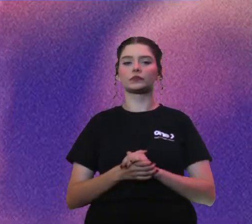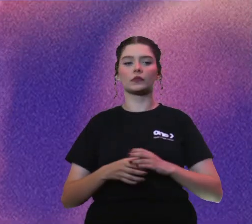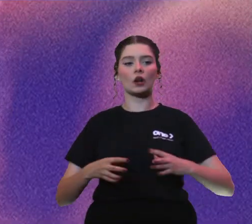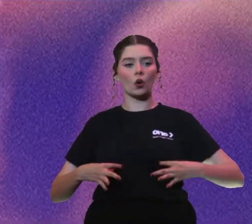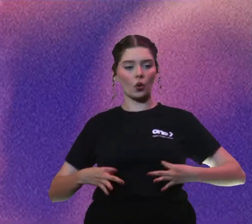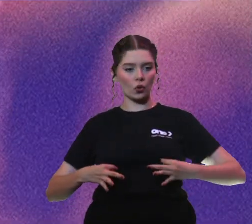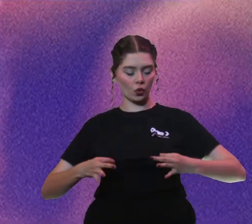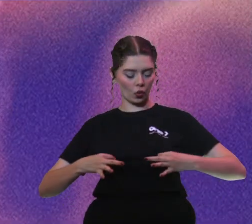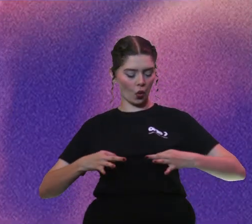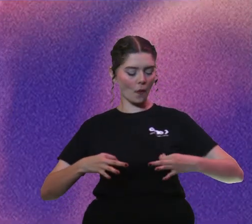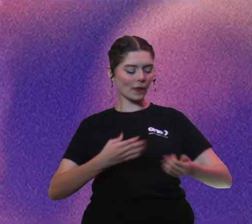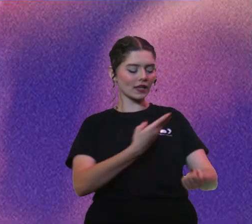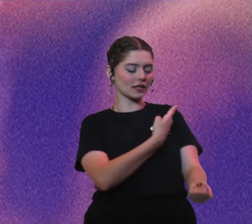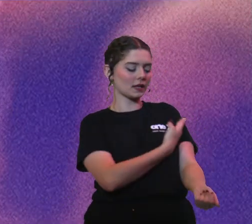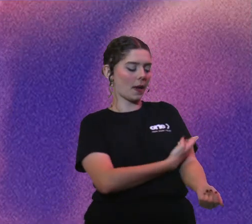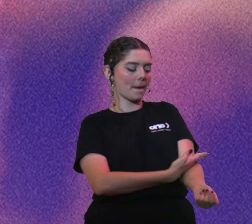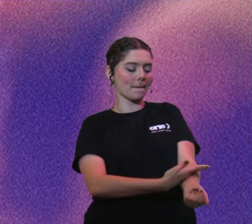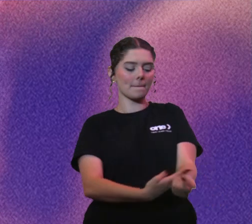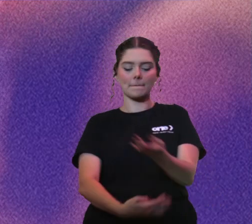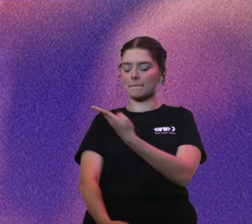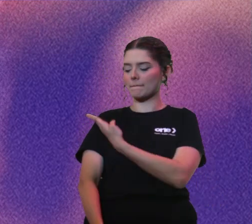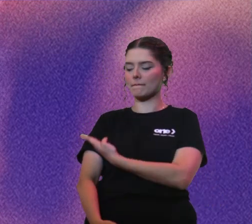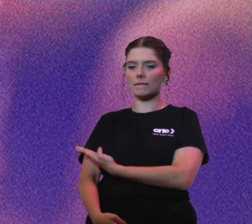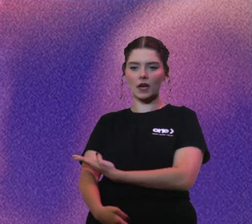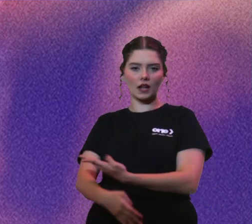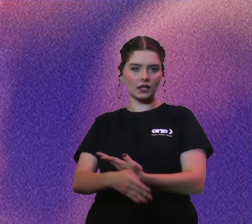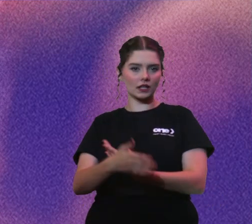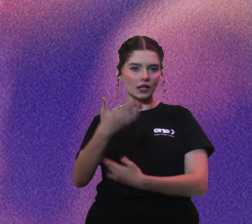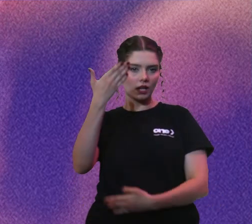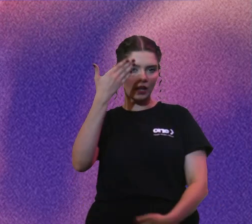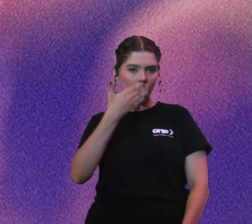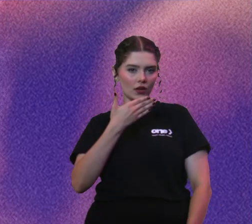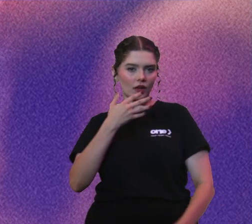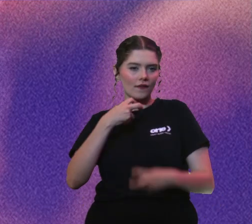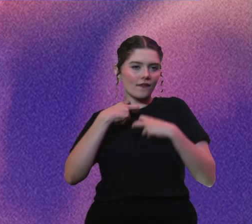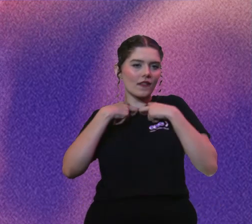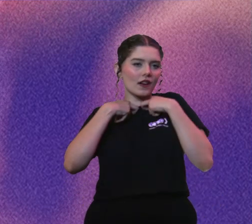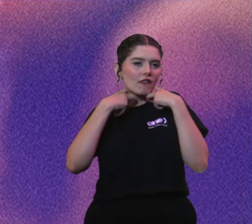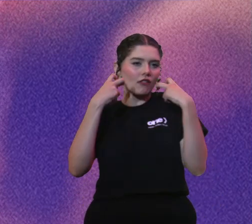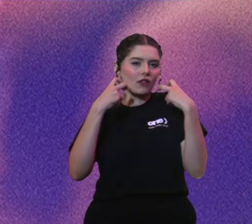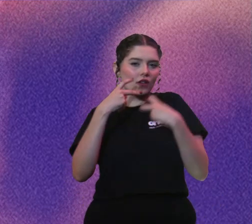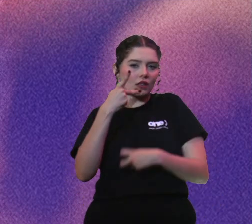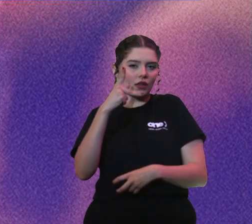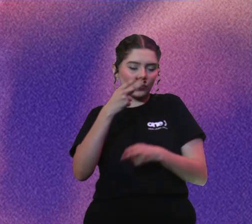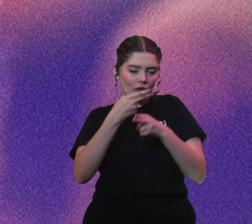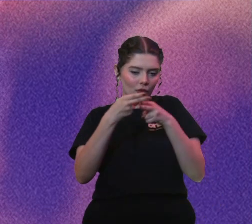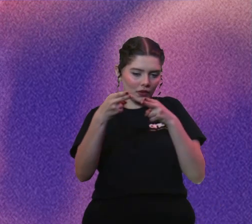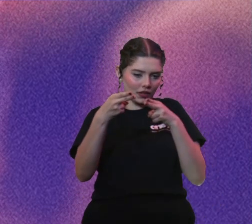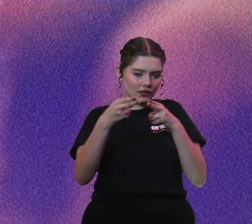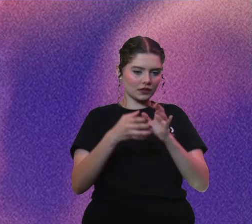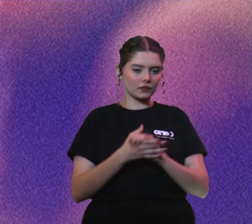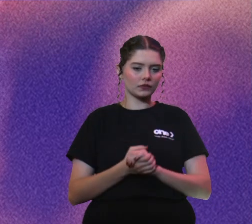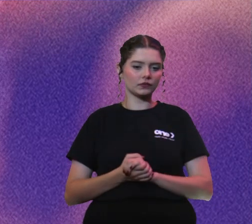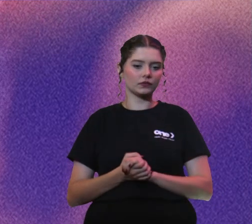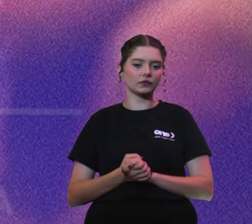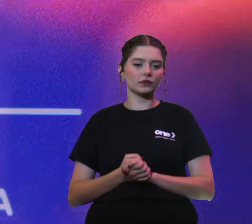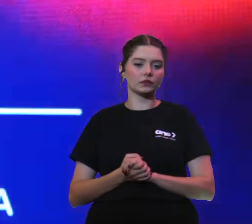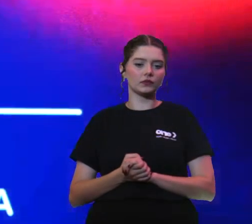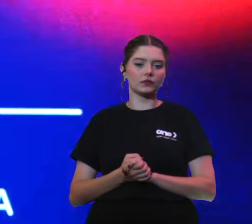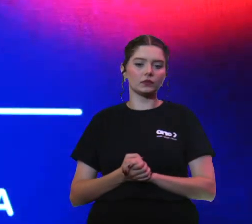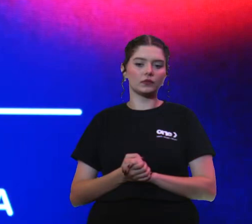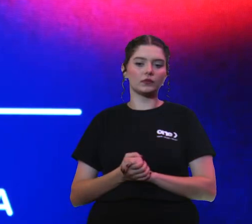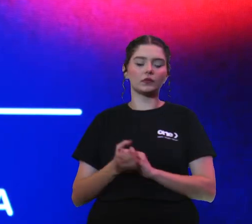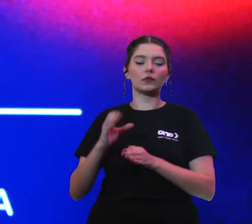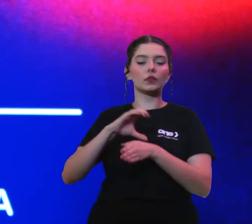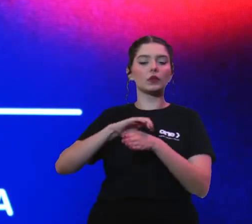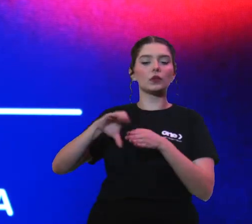compre roupas brancas para que te vistas e não apareça a vergonha da tua nudez. O segundo conselho do